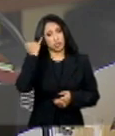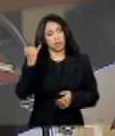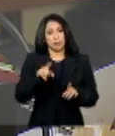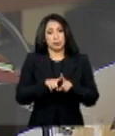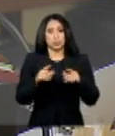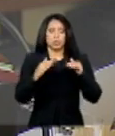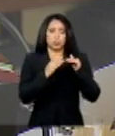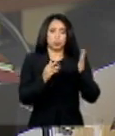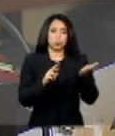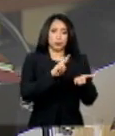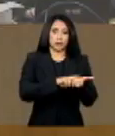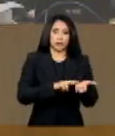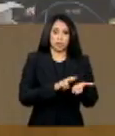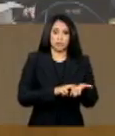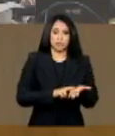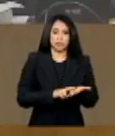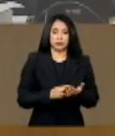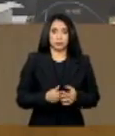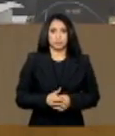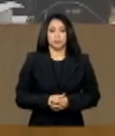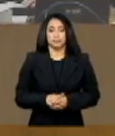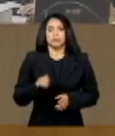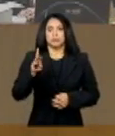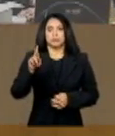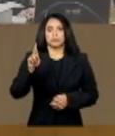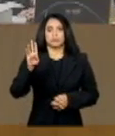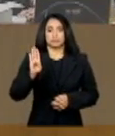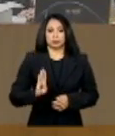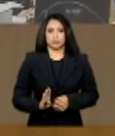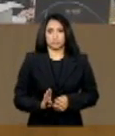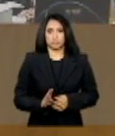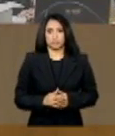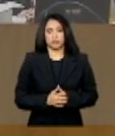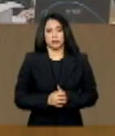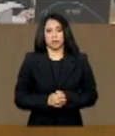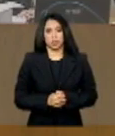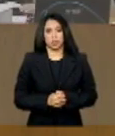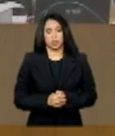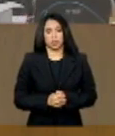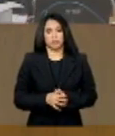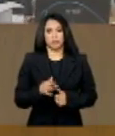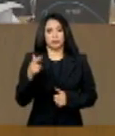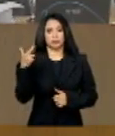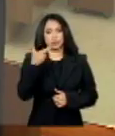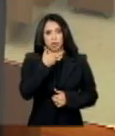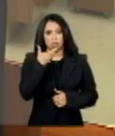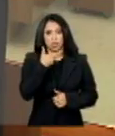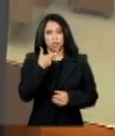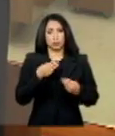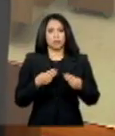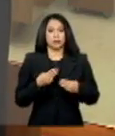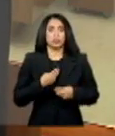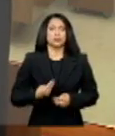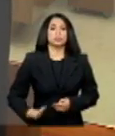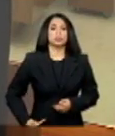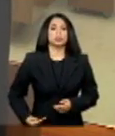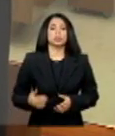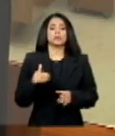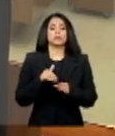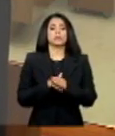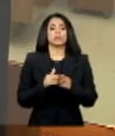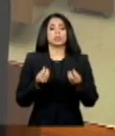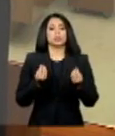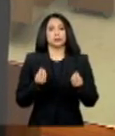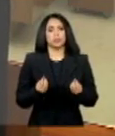relator julgou procedente o ministro ricardo lewandowski como presidente